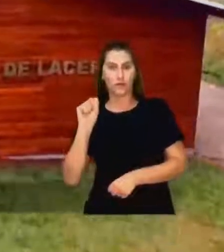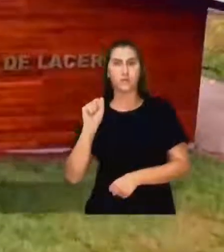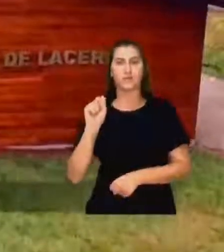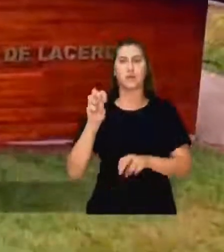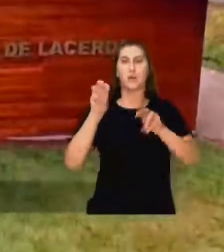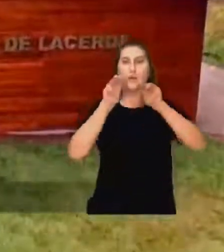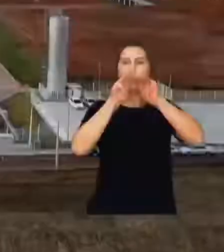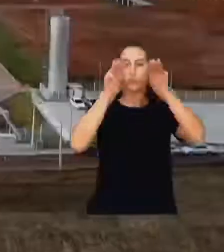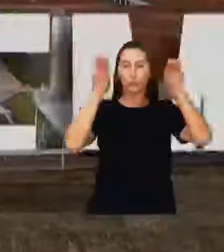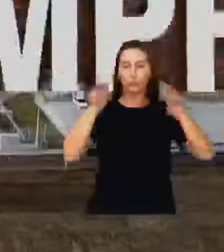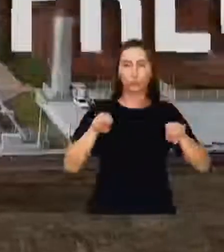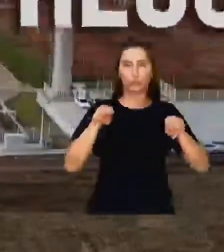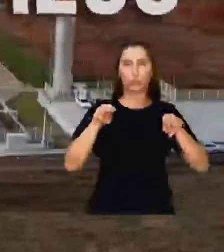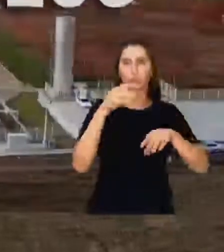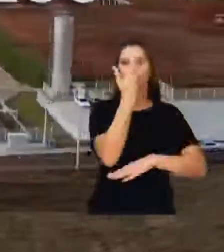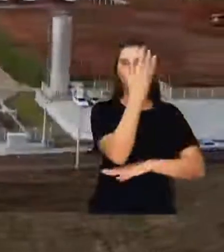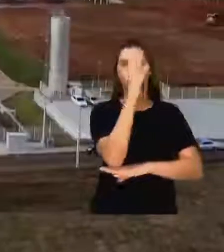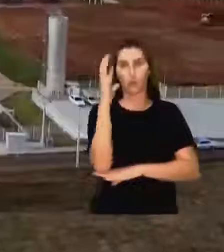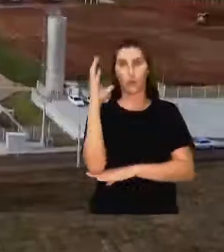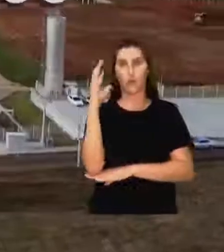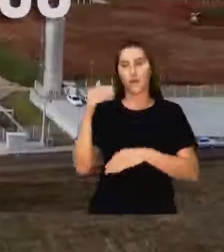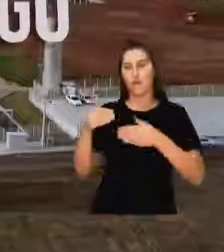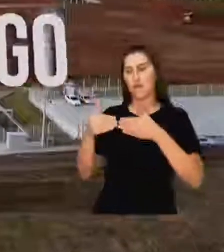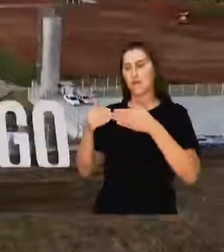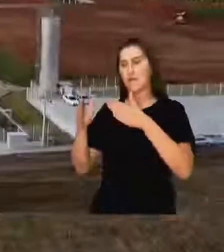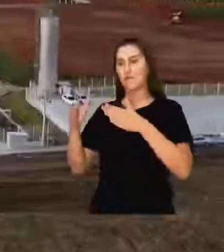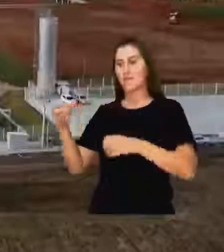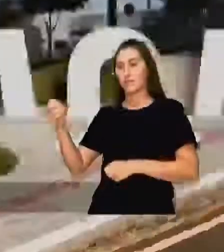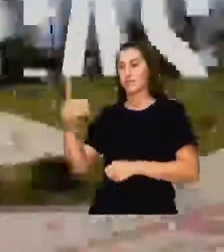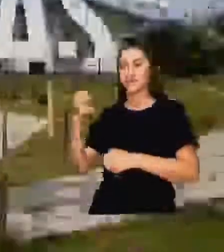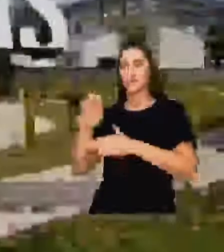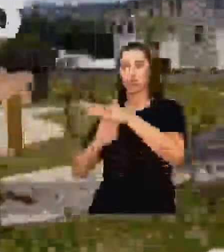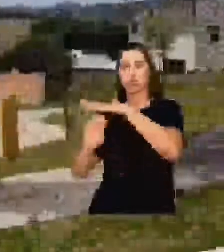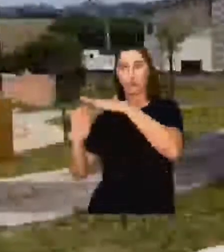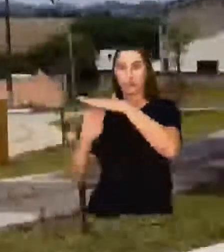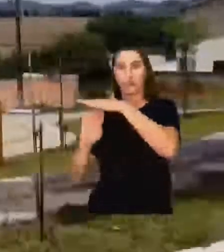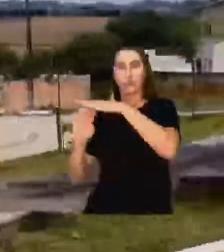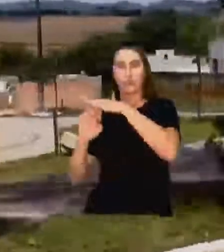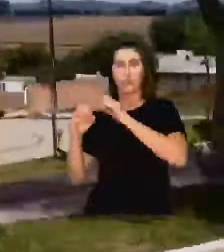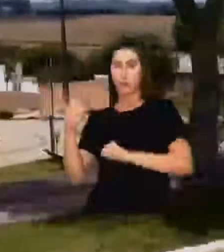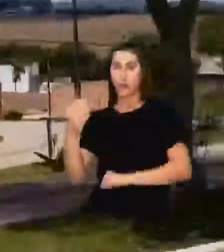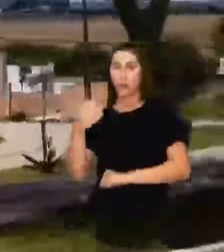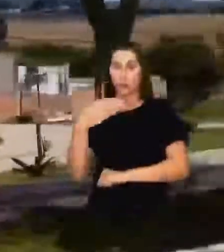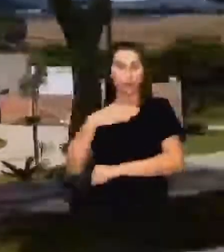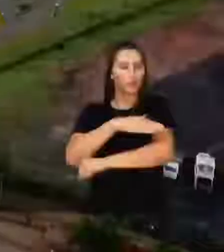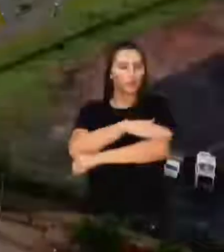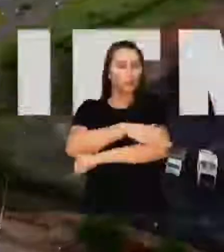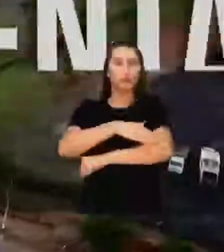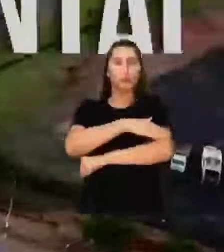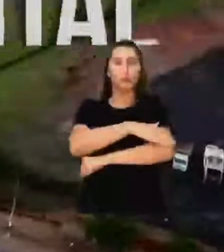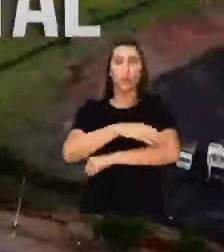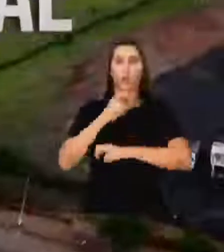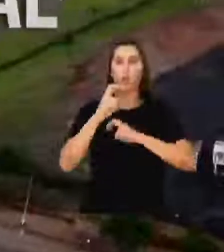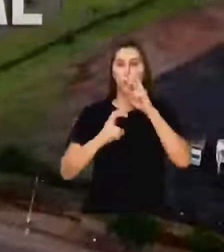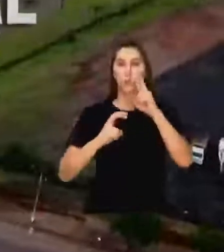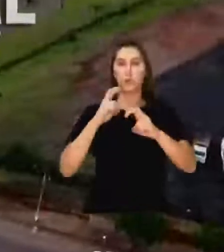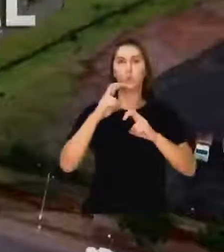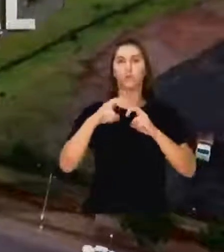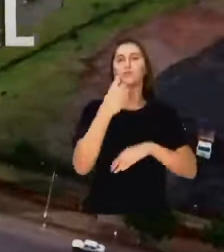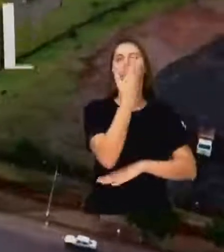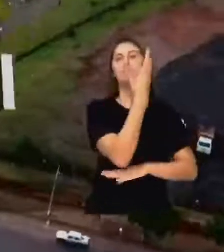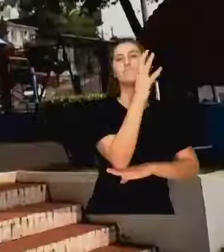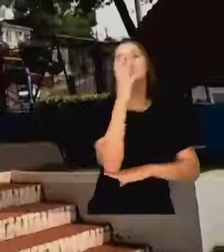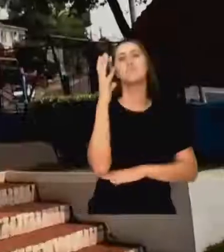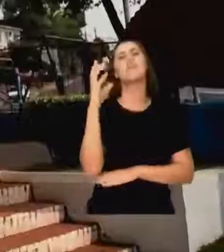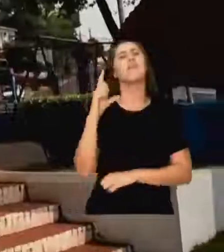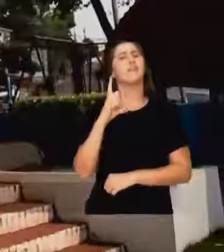Ecomuseu. Atração de grandes empresas. Novas praças. Parque